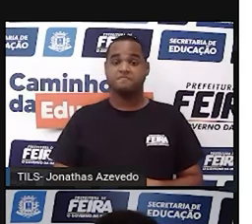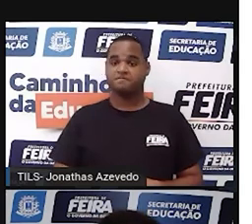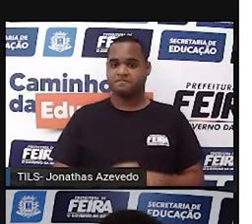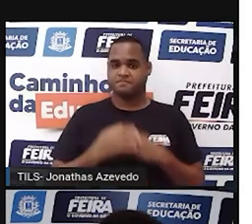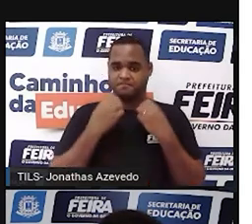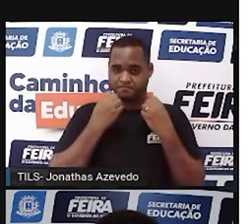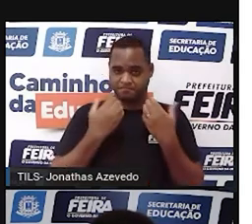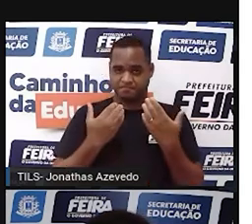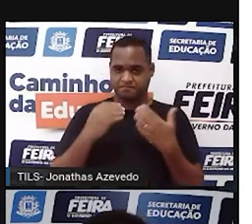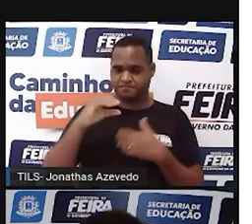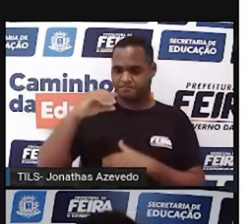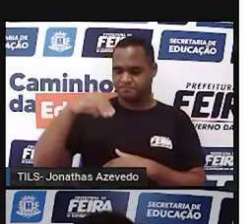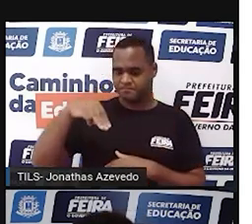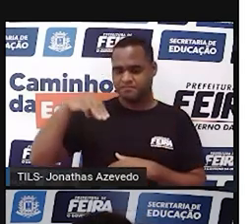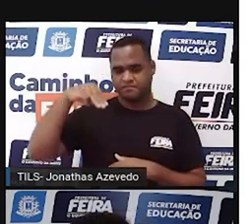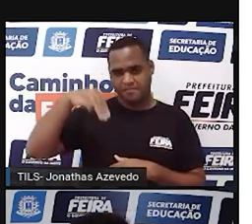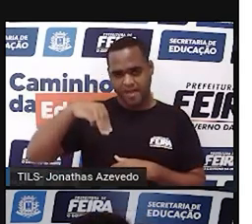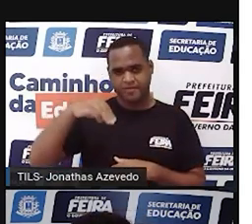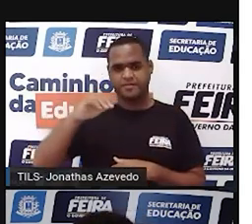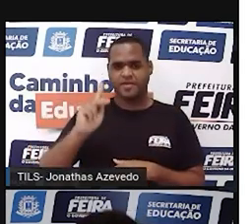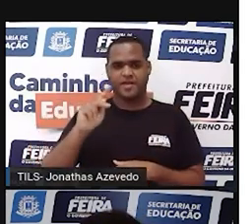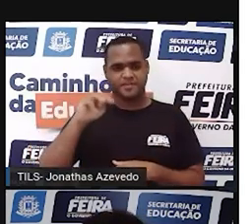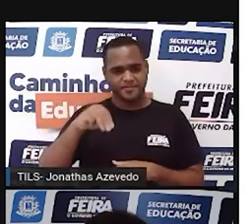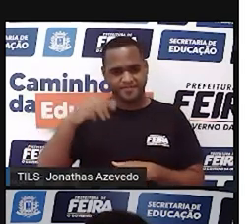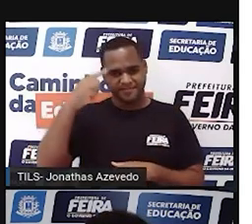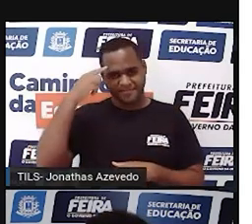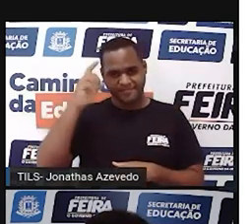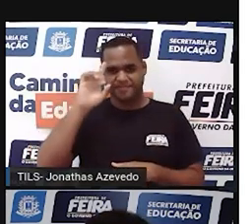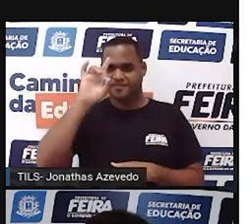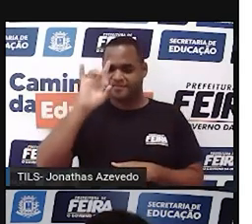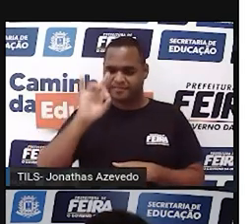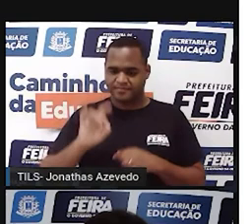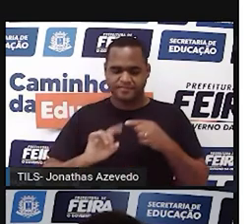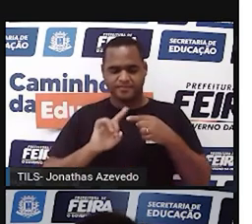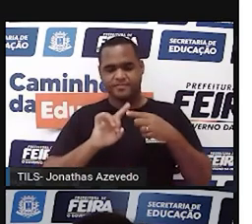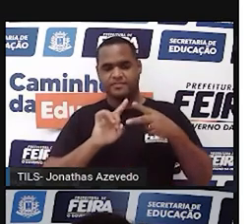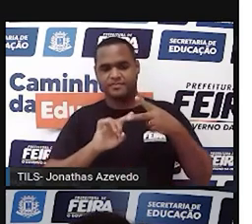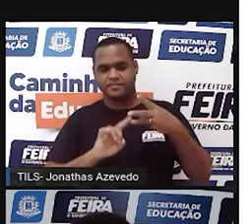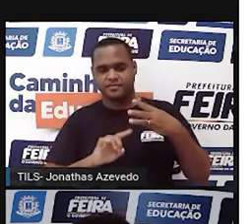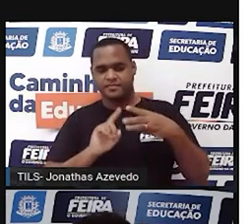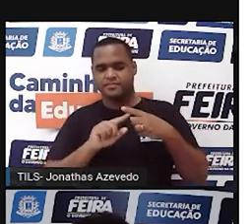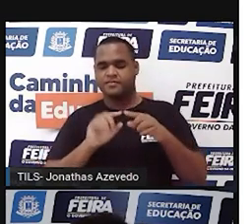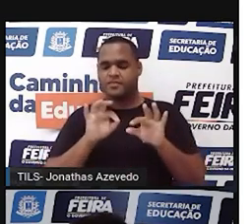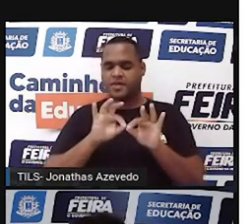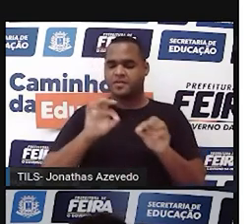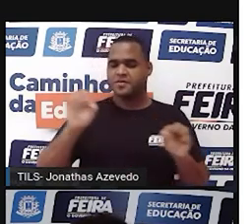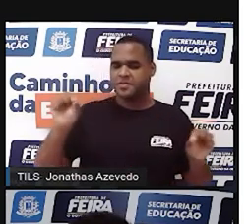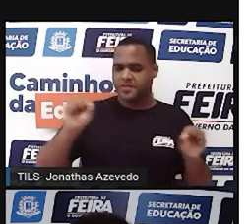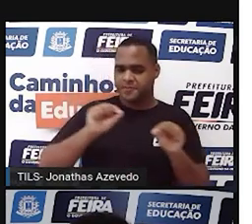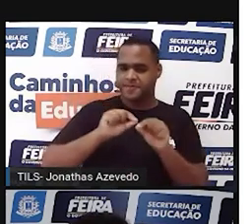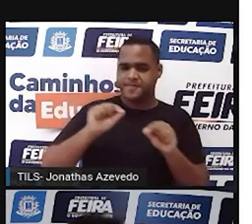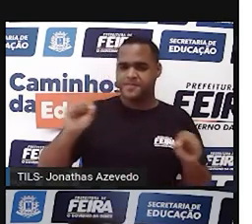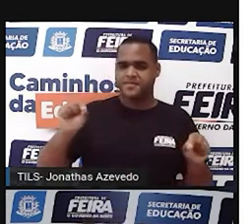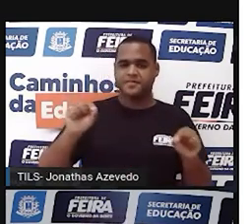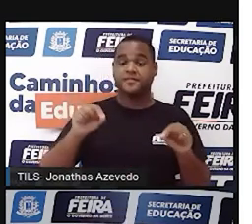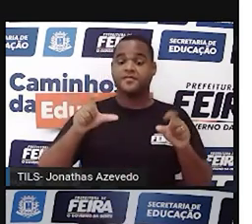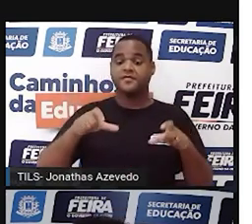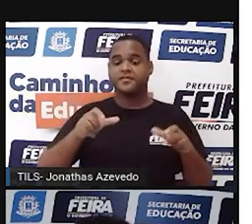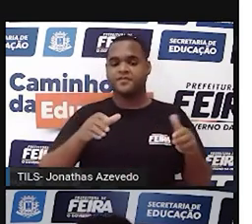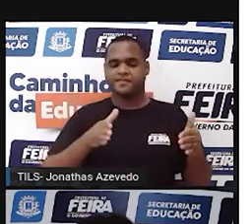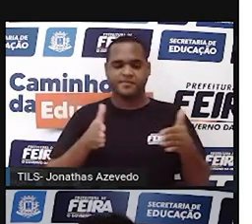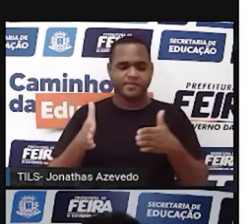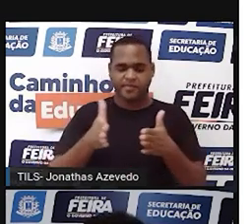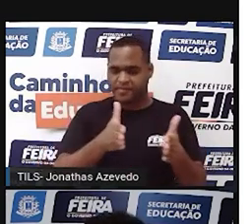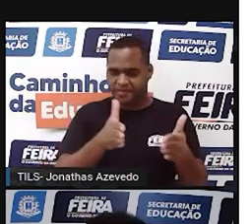Bom, centímetro, metro e quilômetro são unidades para medir comprimento. Então, o comprimento de uma estrada,